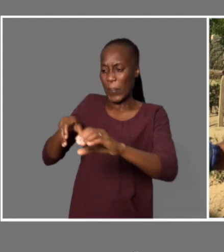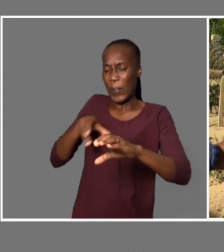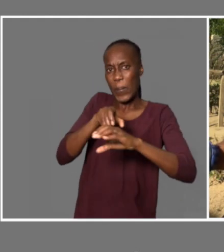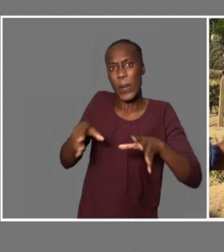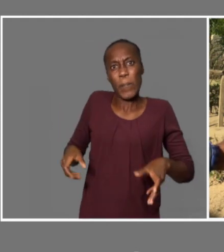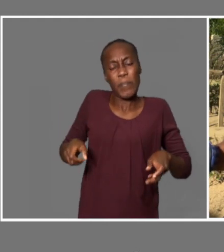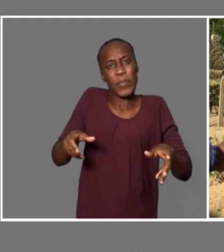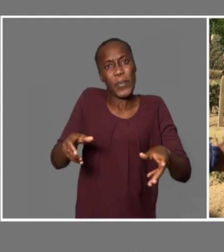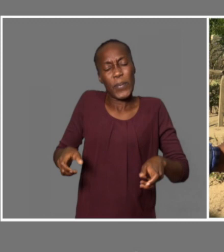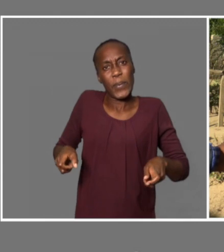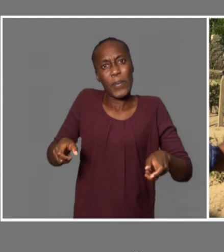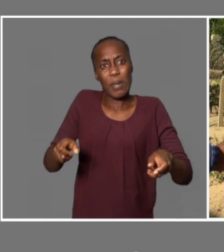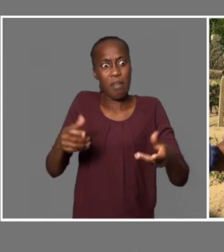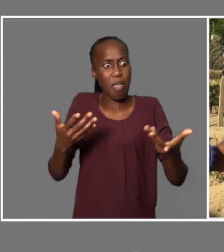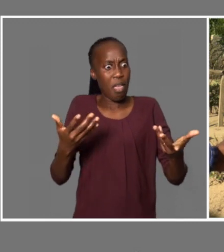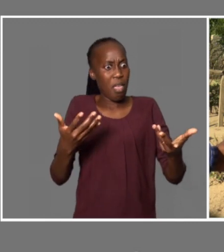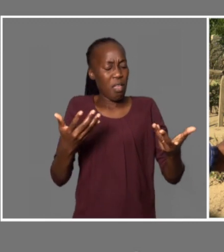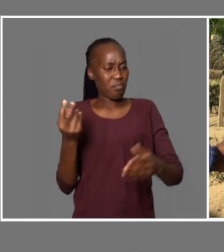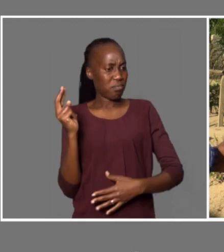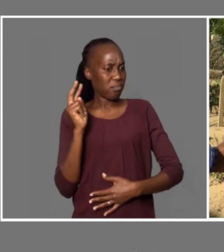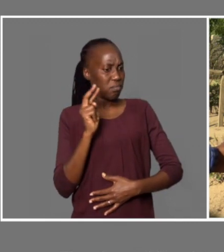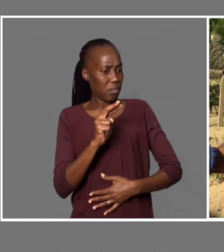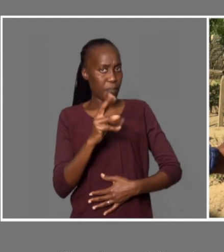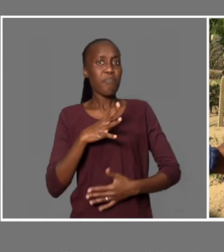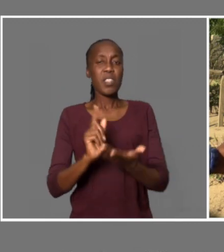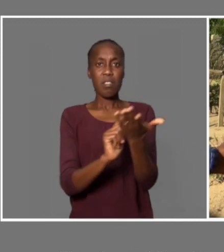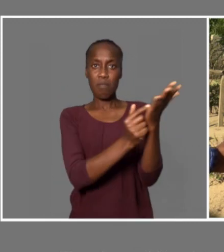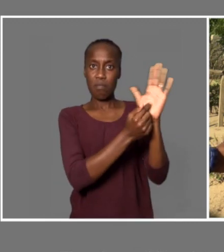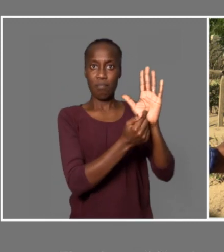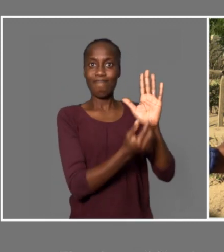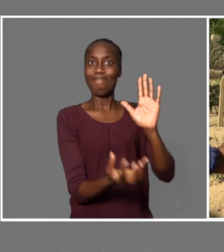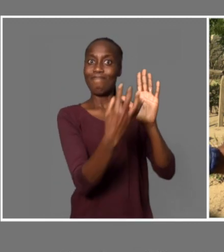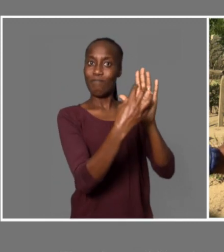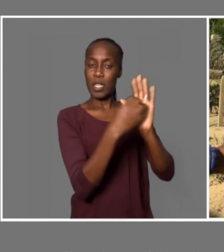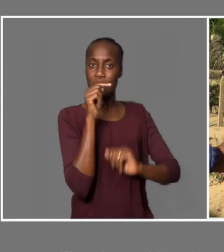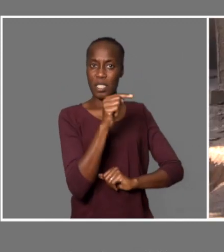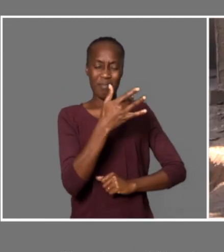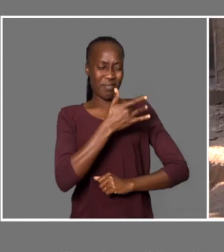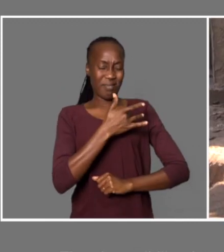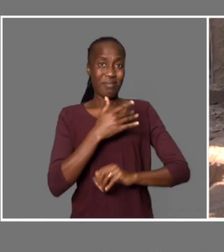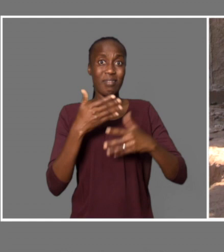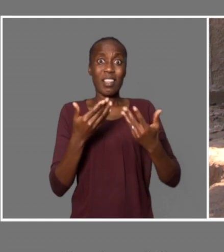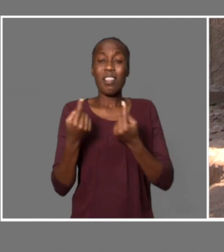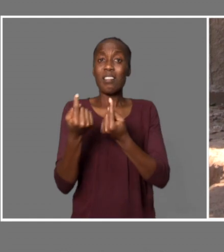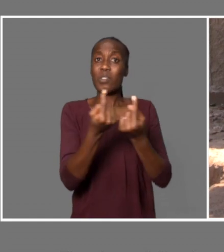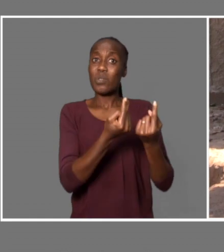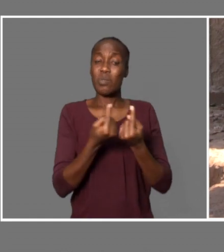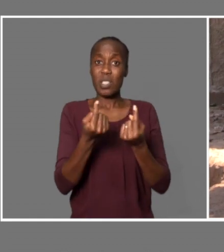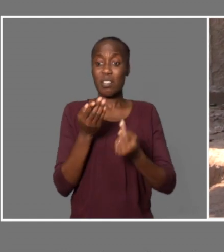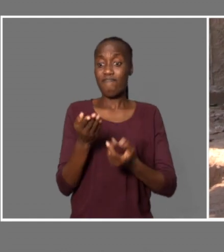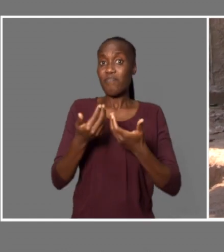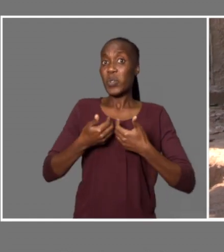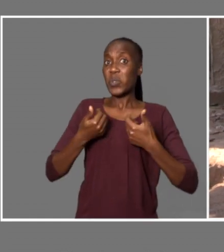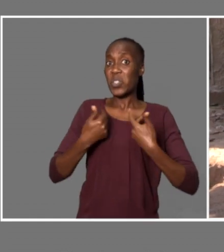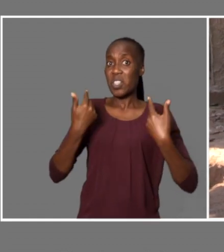Foi exatamente essa imagem que foi retratada. Então, fiquei sensibilizado com a situação do jovem. E procurei entrar em